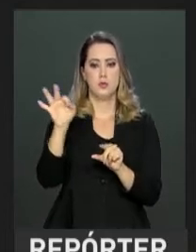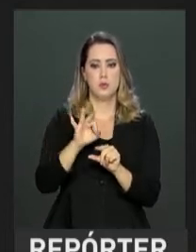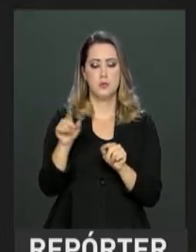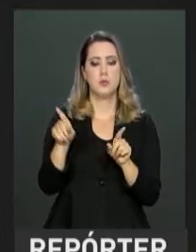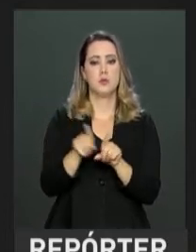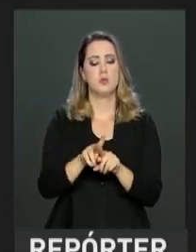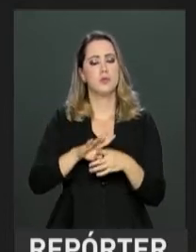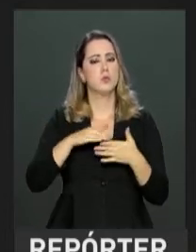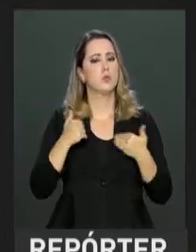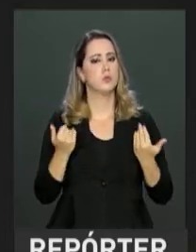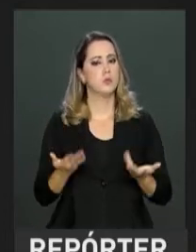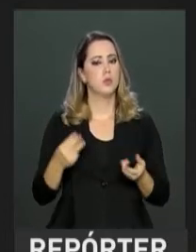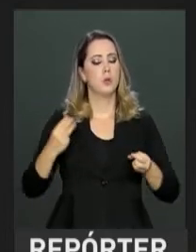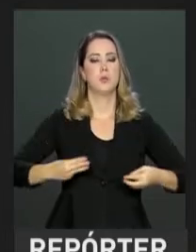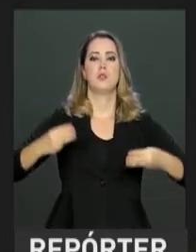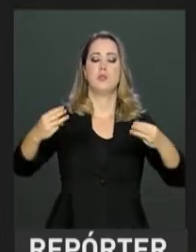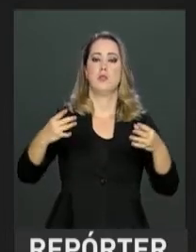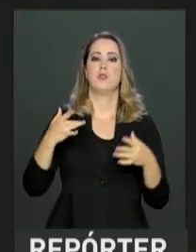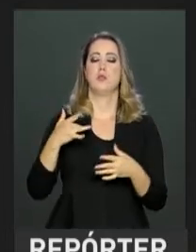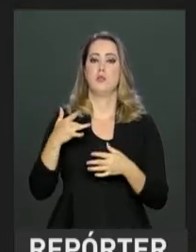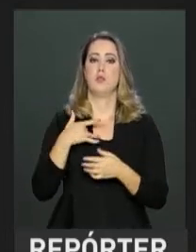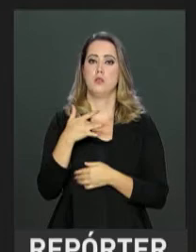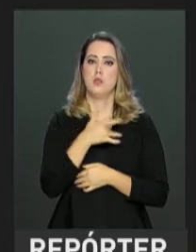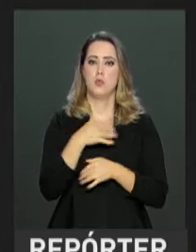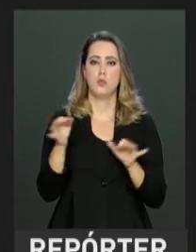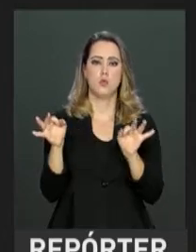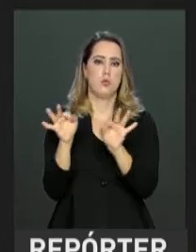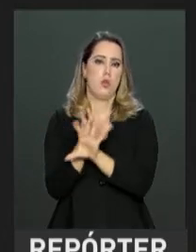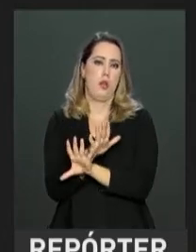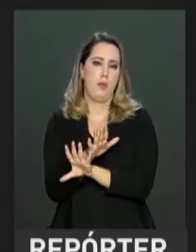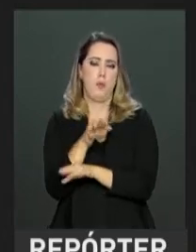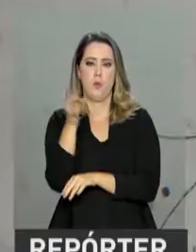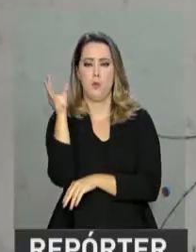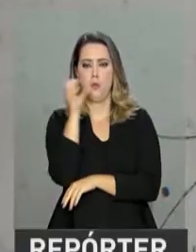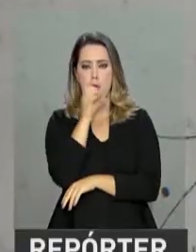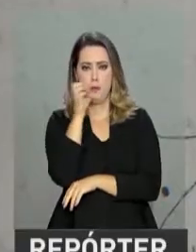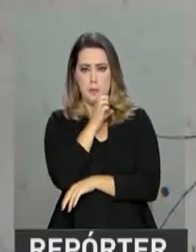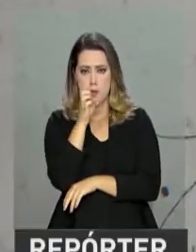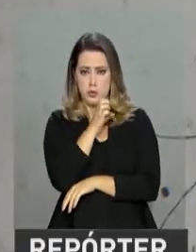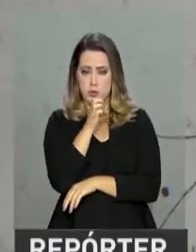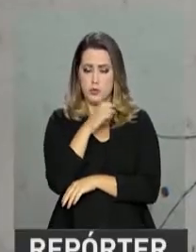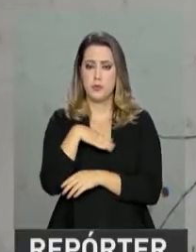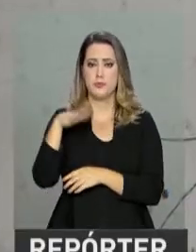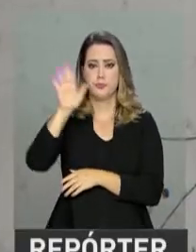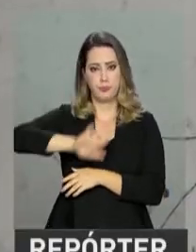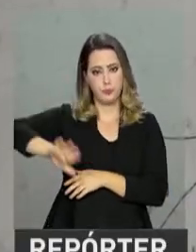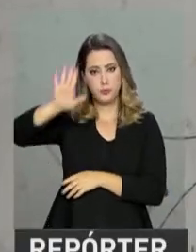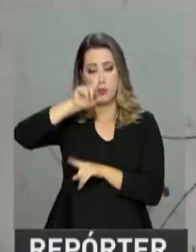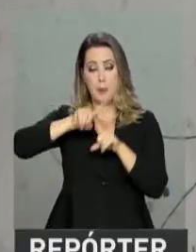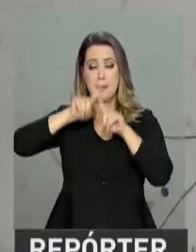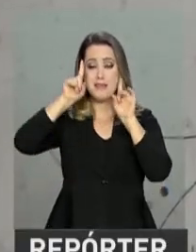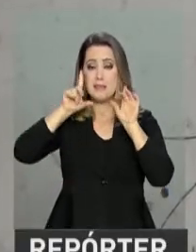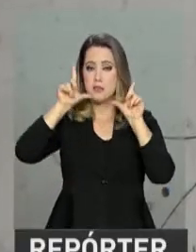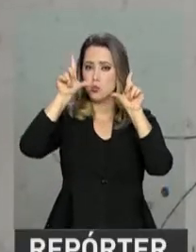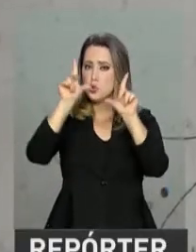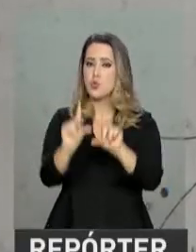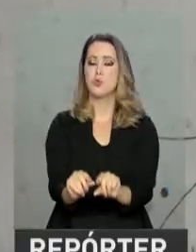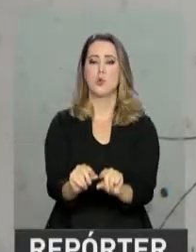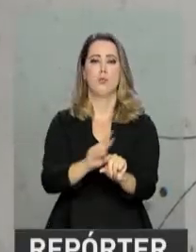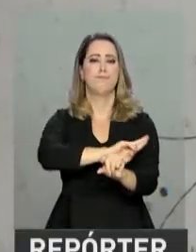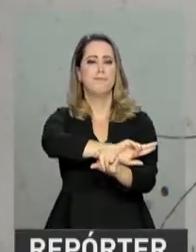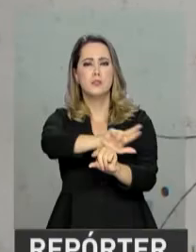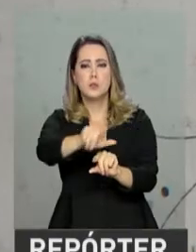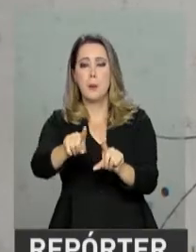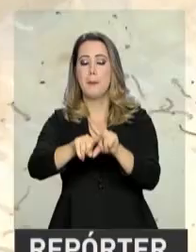o que fez o ministério da saúde declarar o fim da emergência nacional mas mesmo com toda essa redução o ministério da